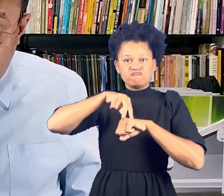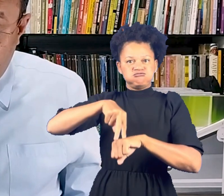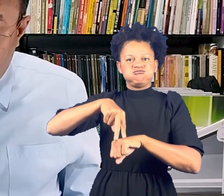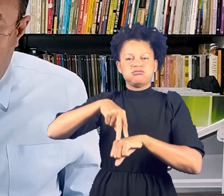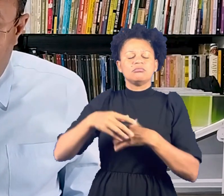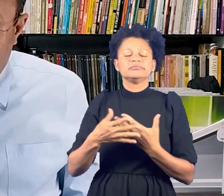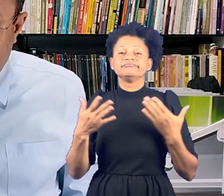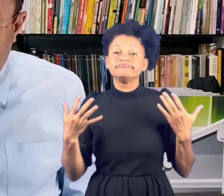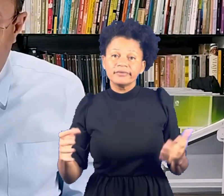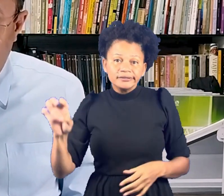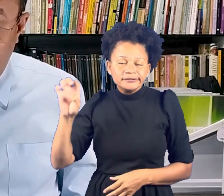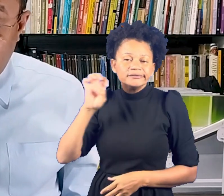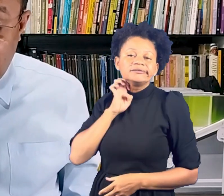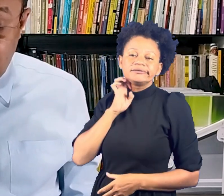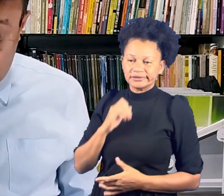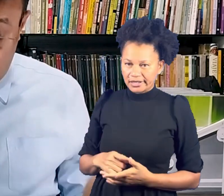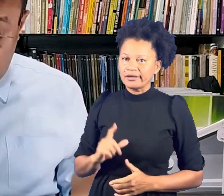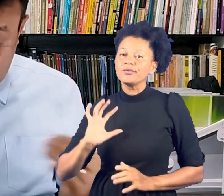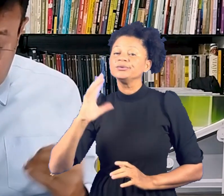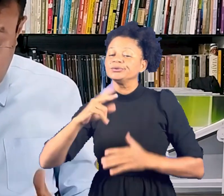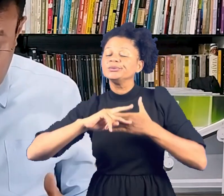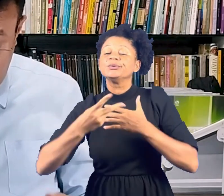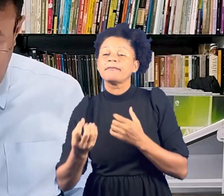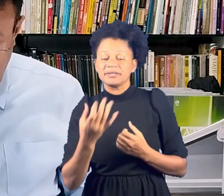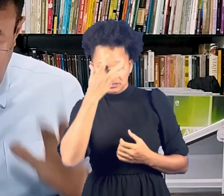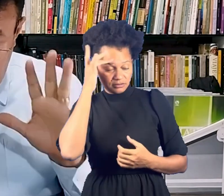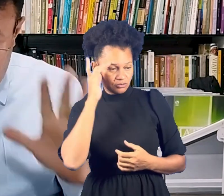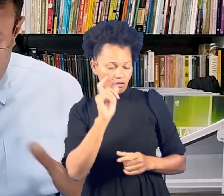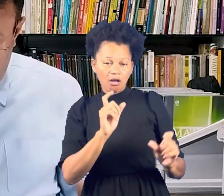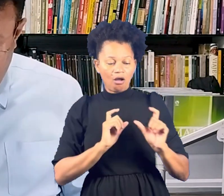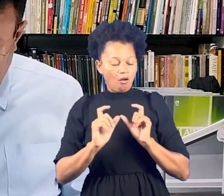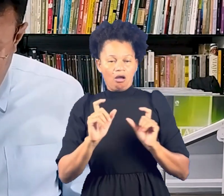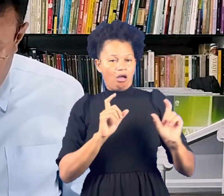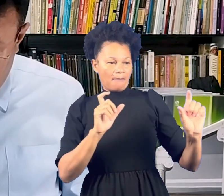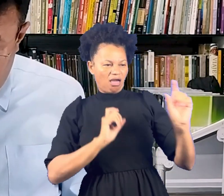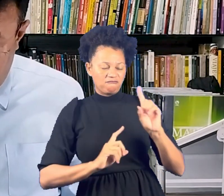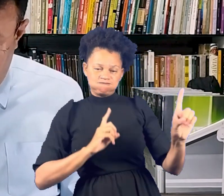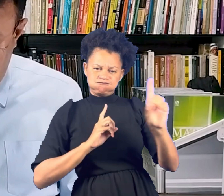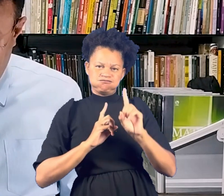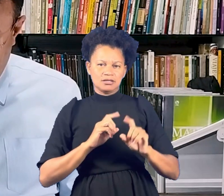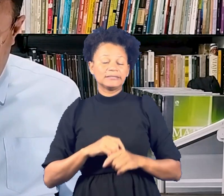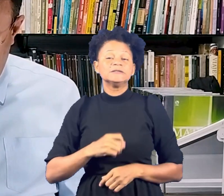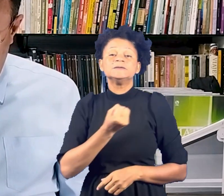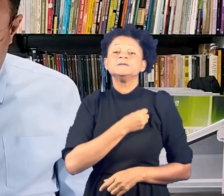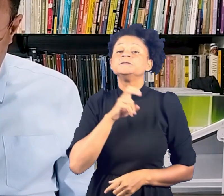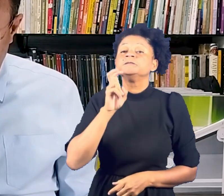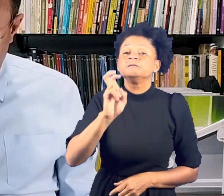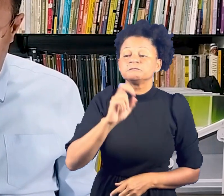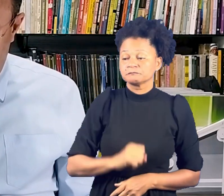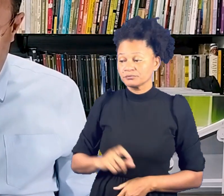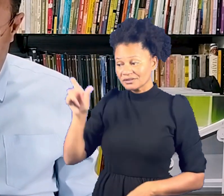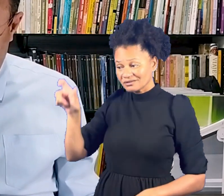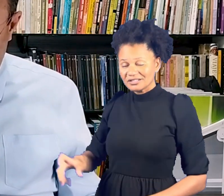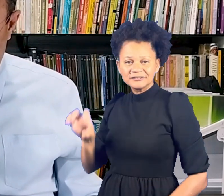meus queridos, Estevão atraiu inimizades, esse homem avivado. Quinto lugar, Estevão era